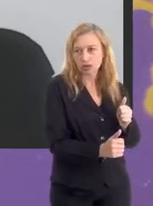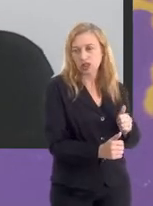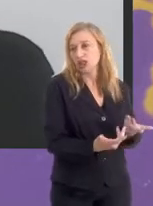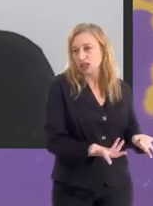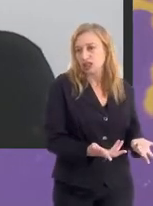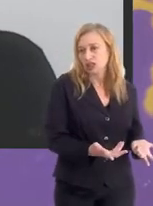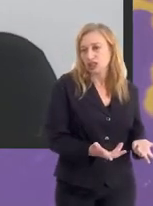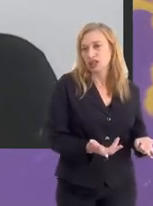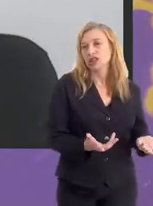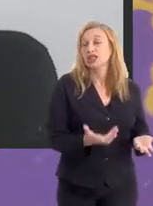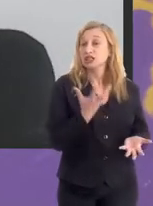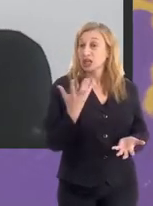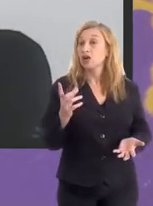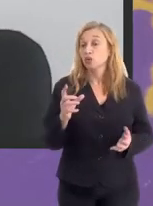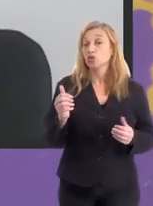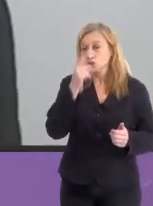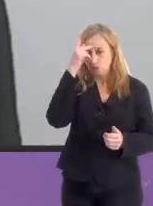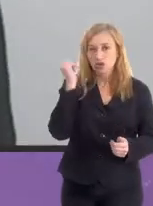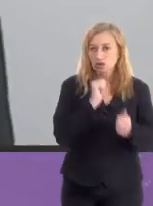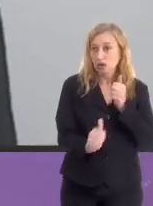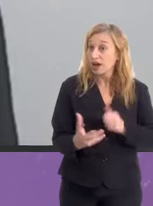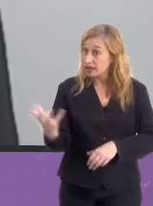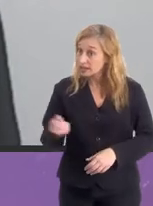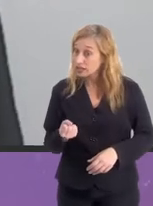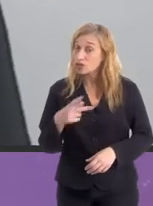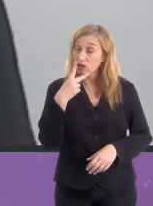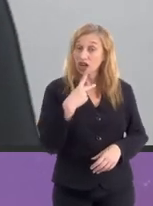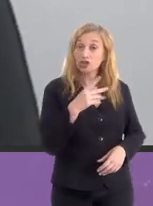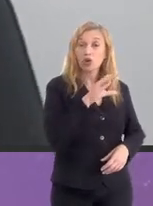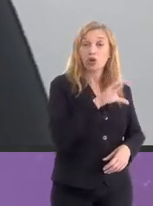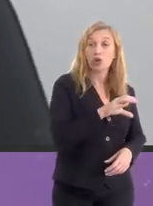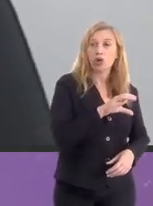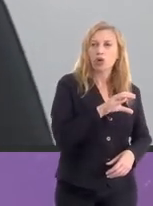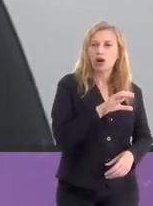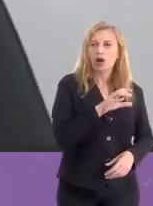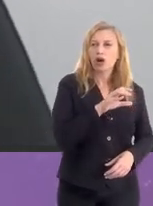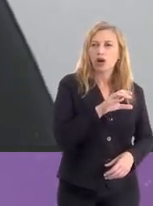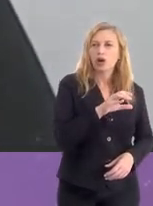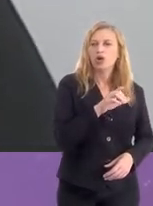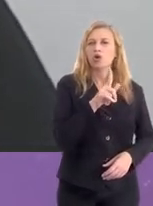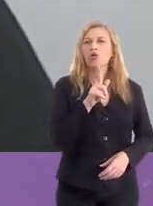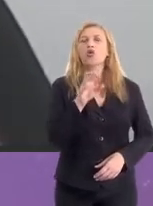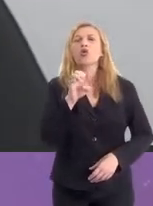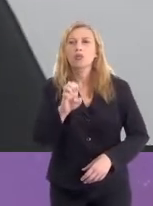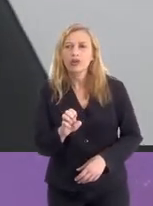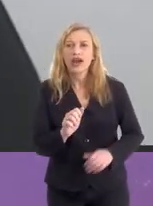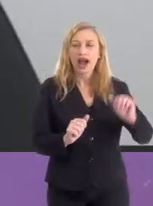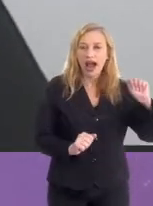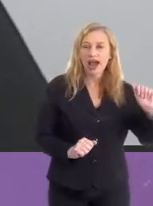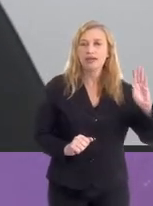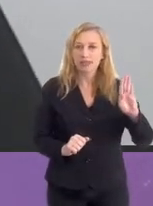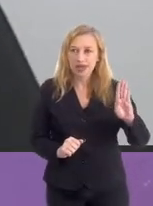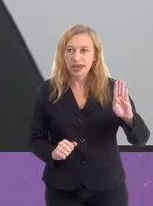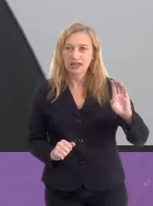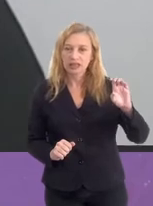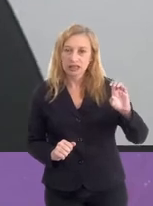jogadores Versículo 23 meses mais recebem esse deve tá tô falando dos clubes né a série A Série